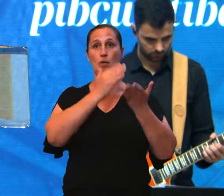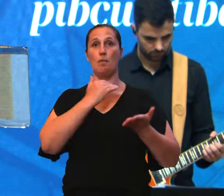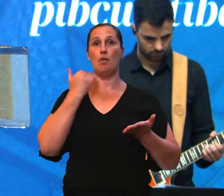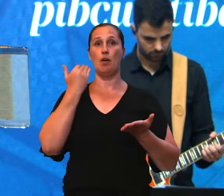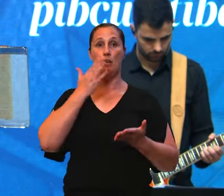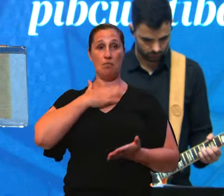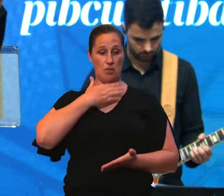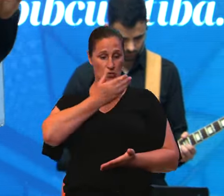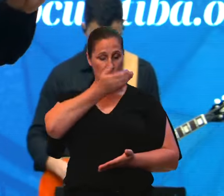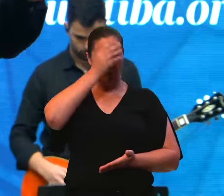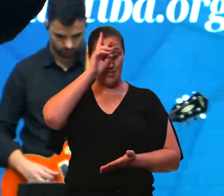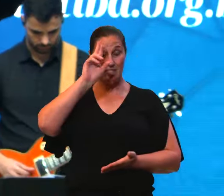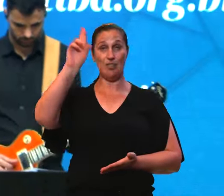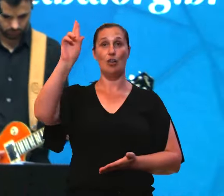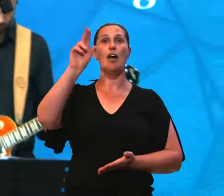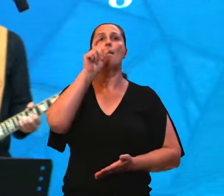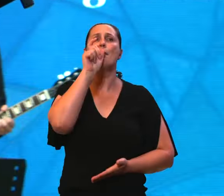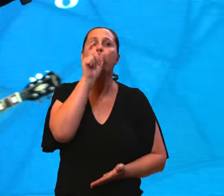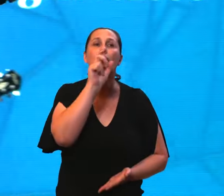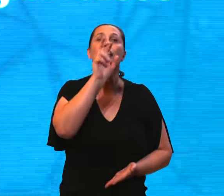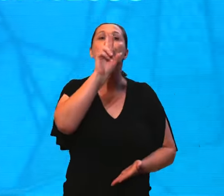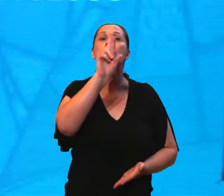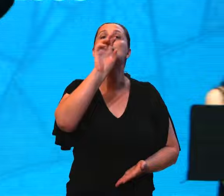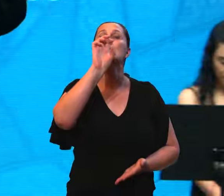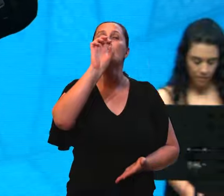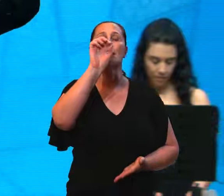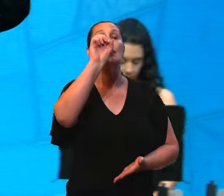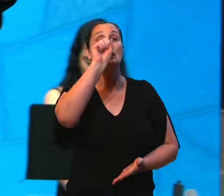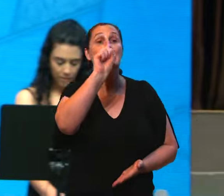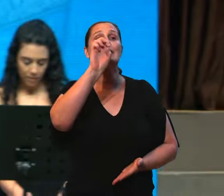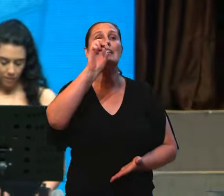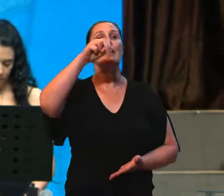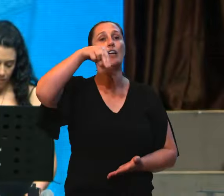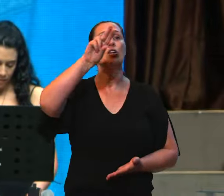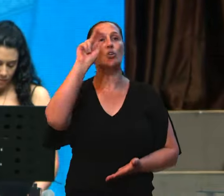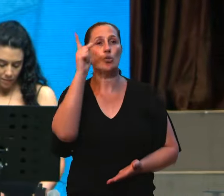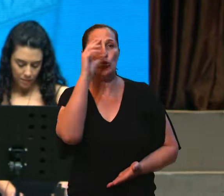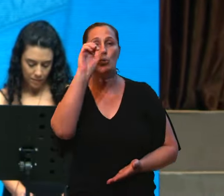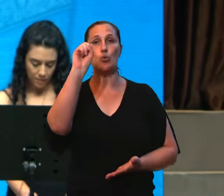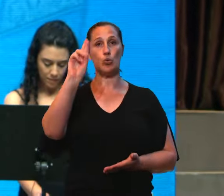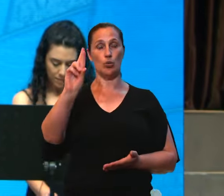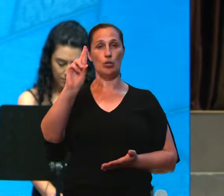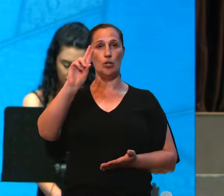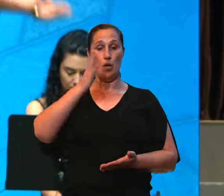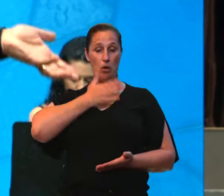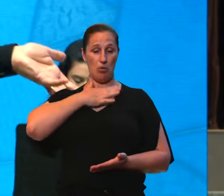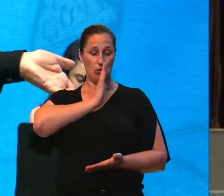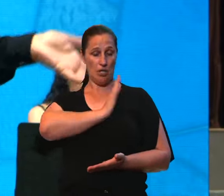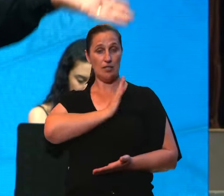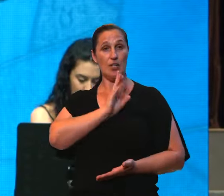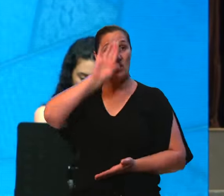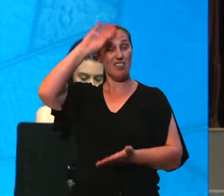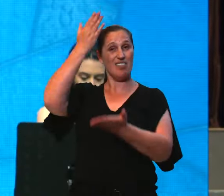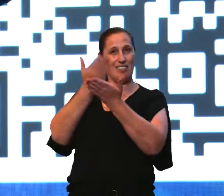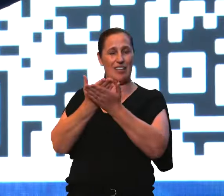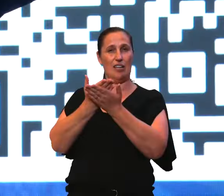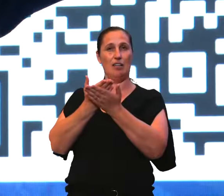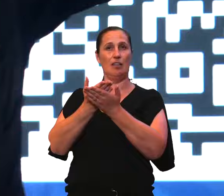meu senhor a palavra senhor quer dizer Deus e dono de minha vida se com o meu coração eu crer eu sou pecador É verdade